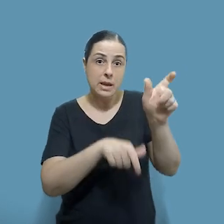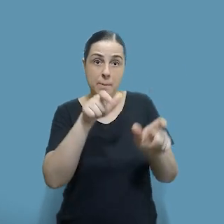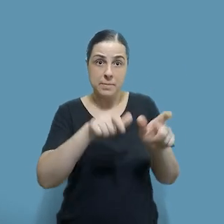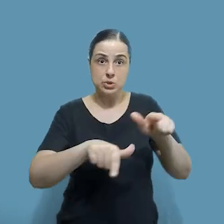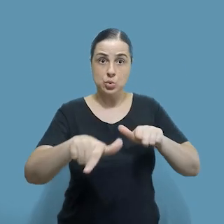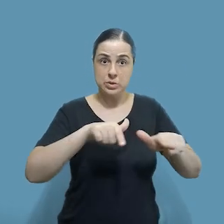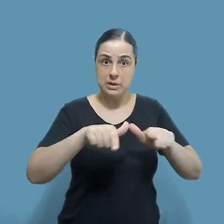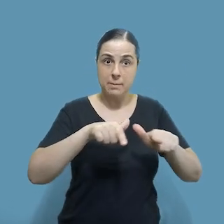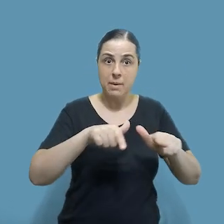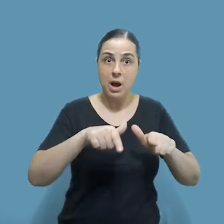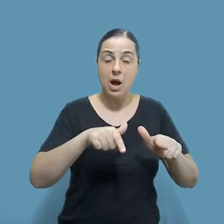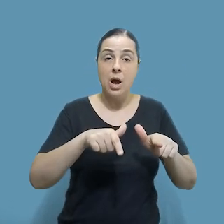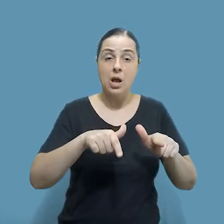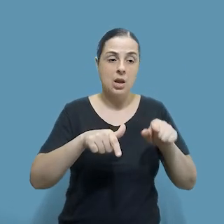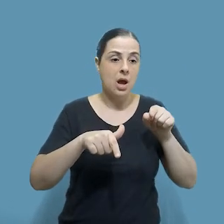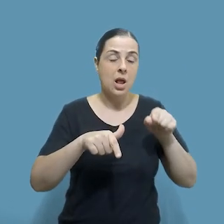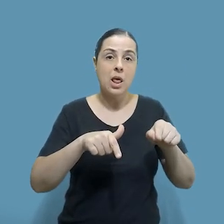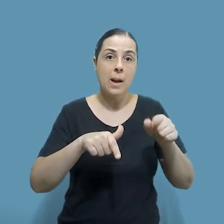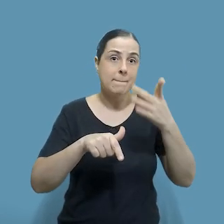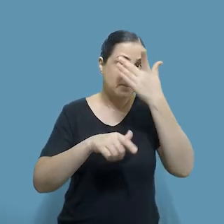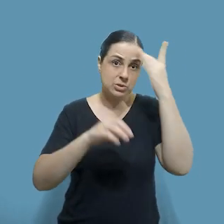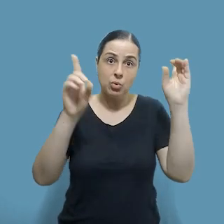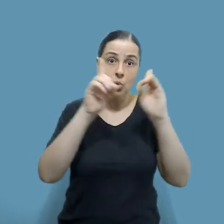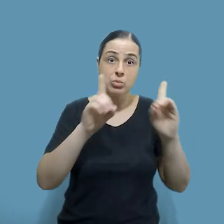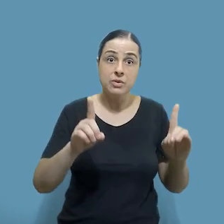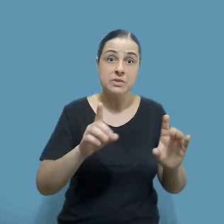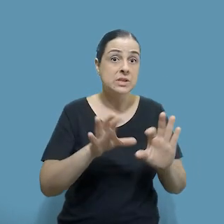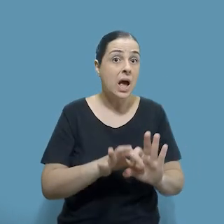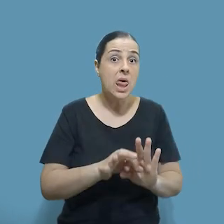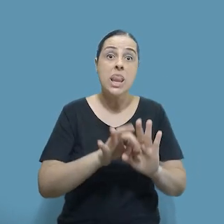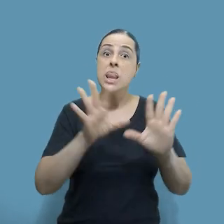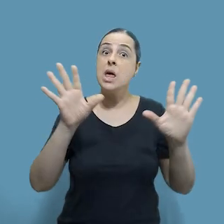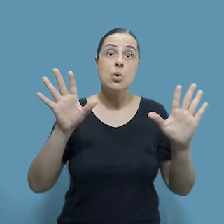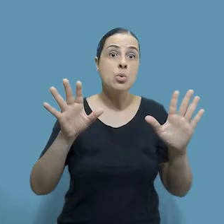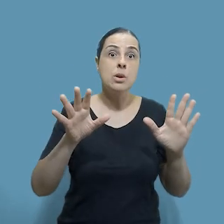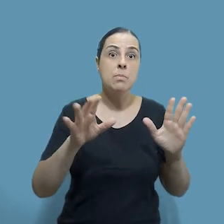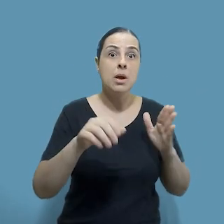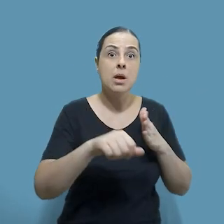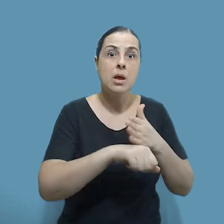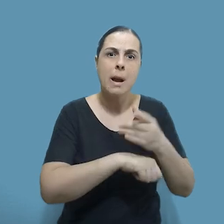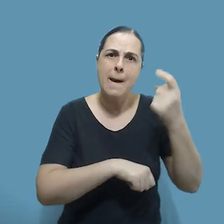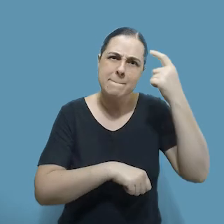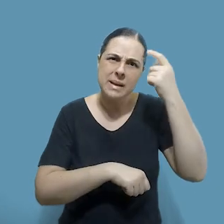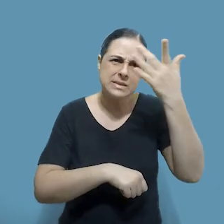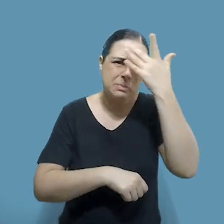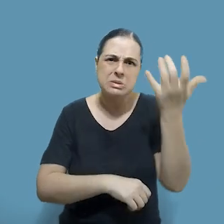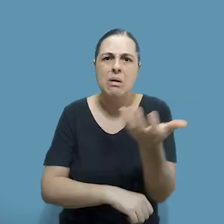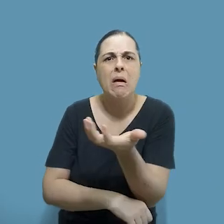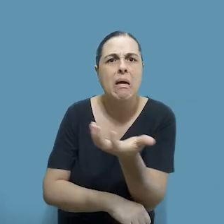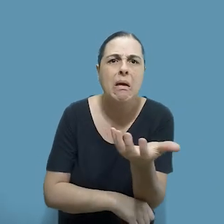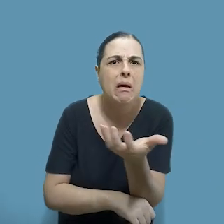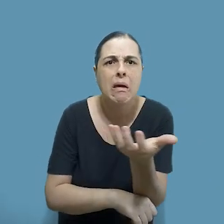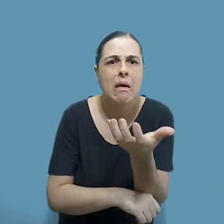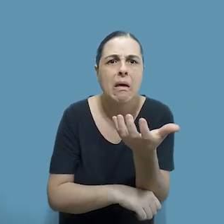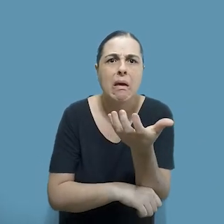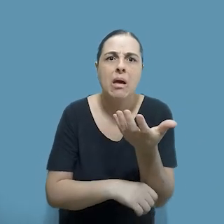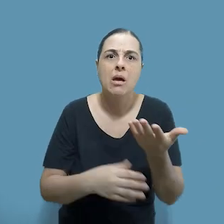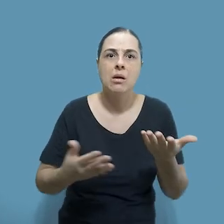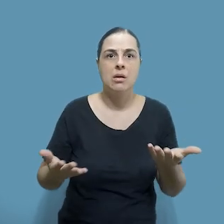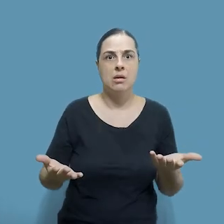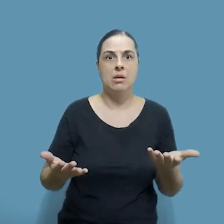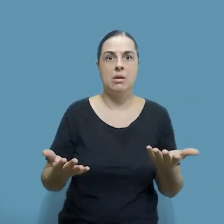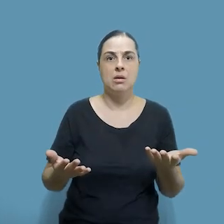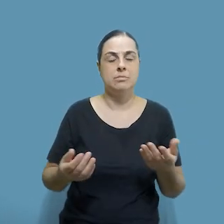conhecimento, não deixava uma pessoa com deficiência entrar, porque achava que ia pedir esmola lá dentro. E era uma pessoa